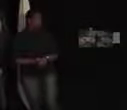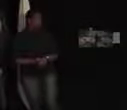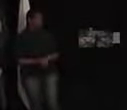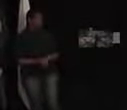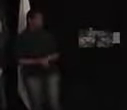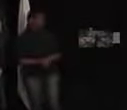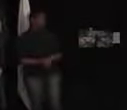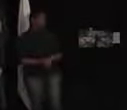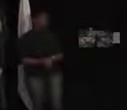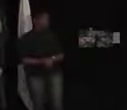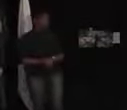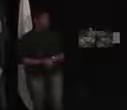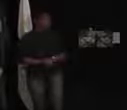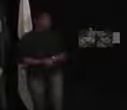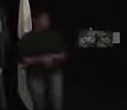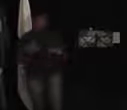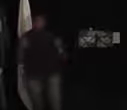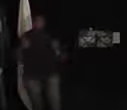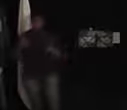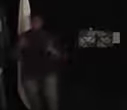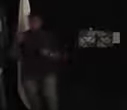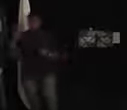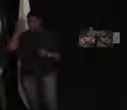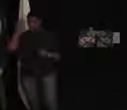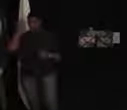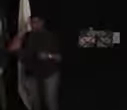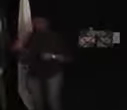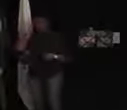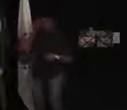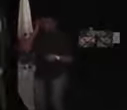Certifique-se de que ele compreendeu o que você pediu.